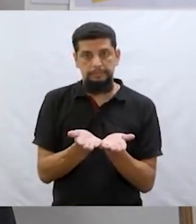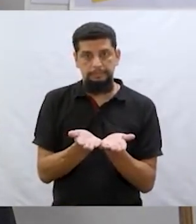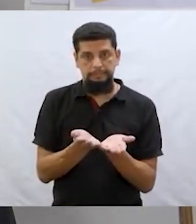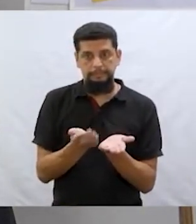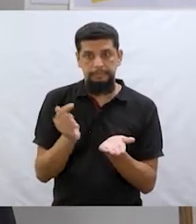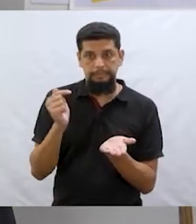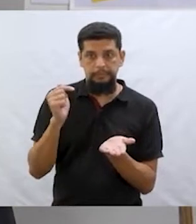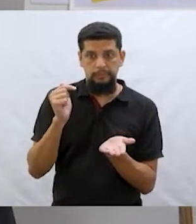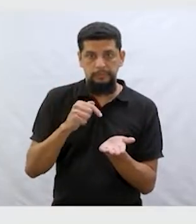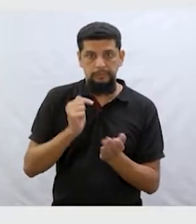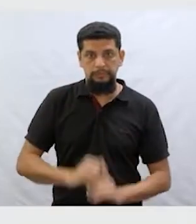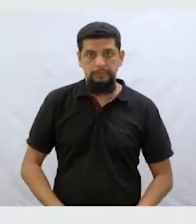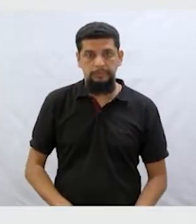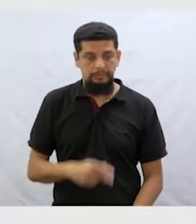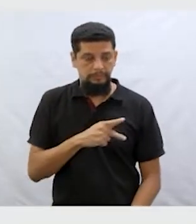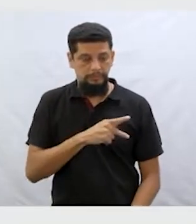aqui.